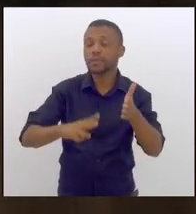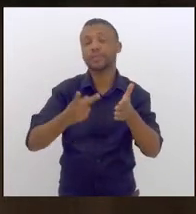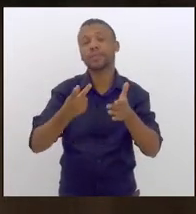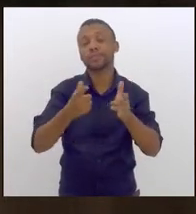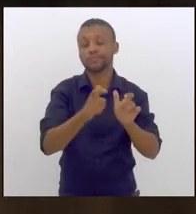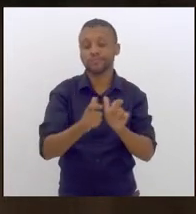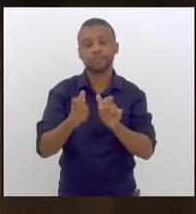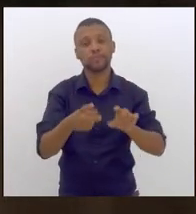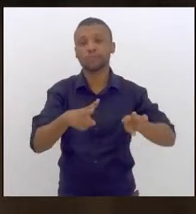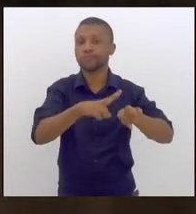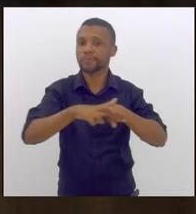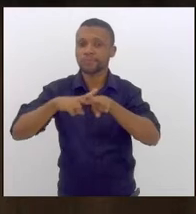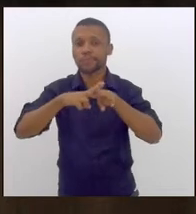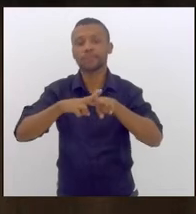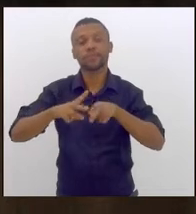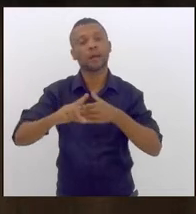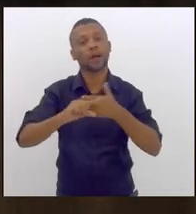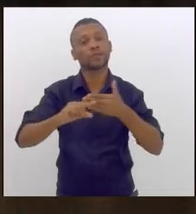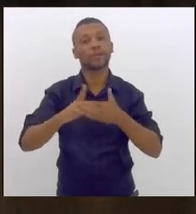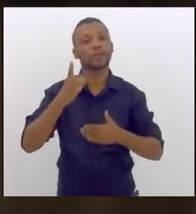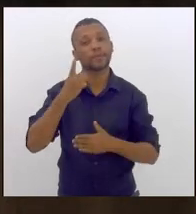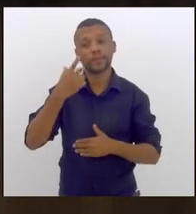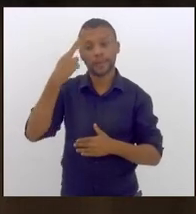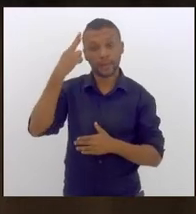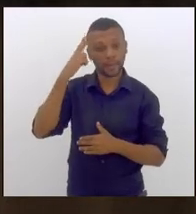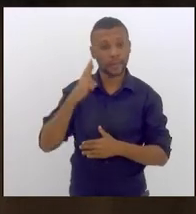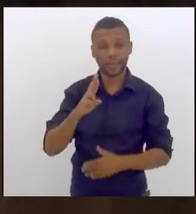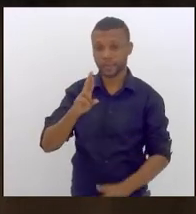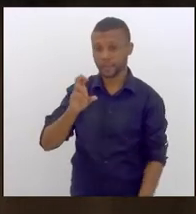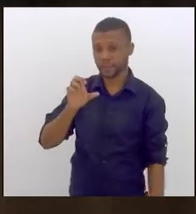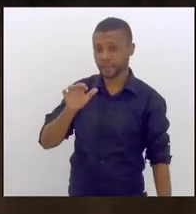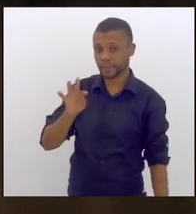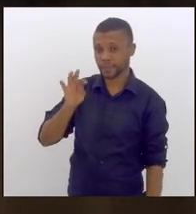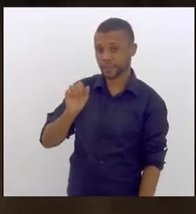providências. Projeto da deputada Renata Souza, projeto muito importante,